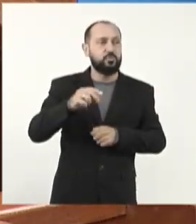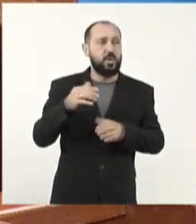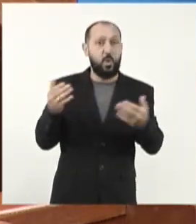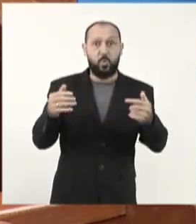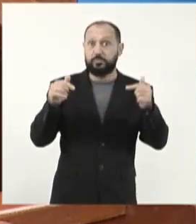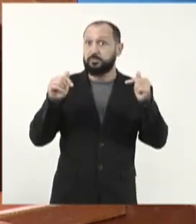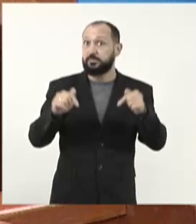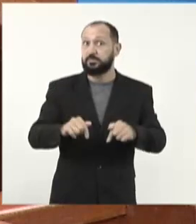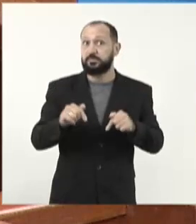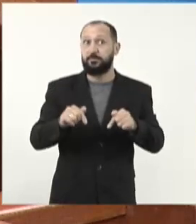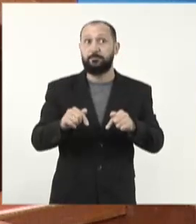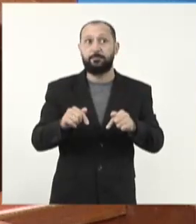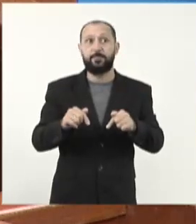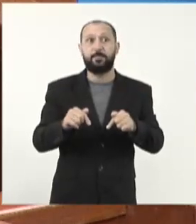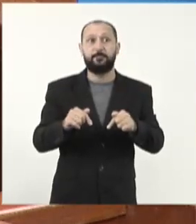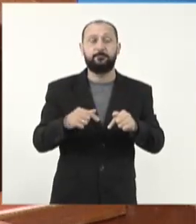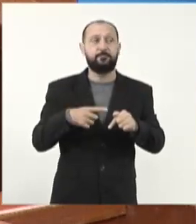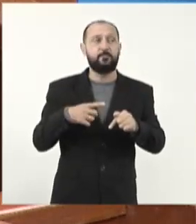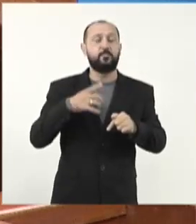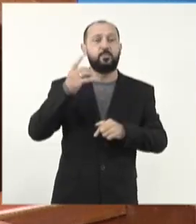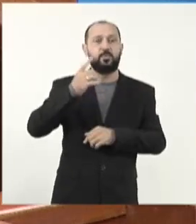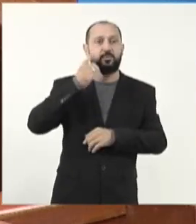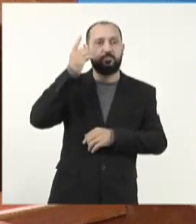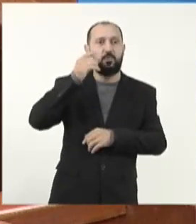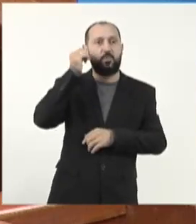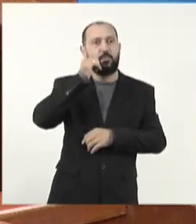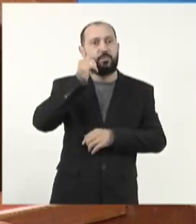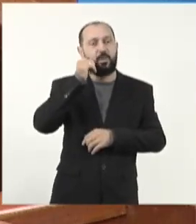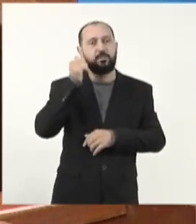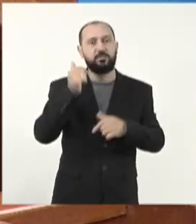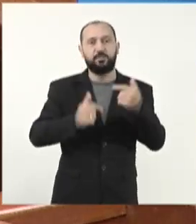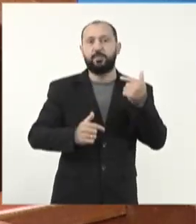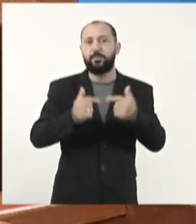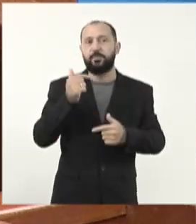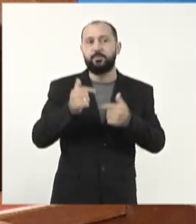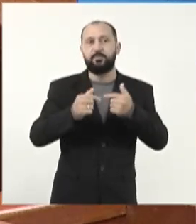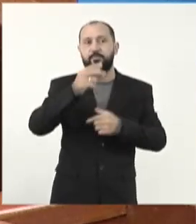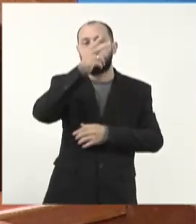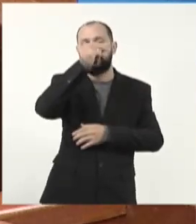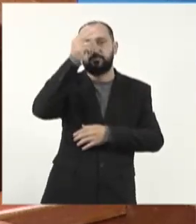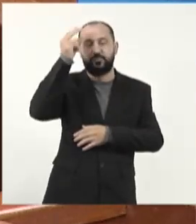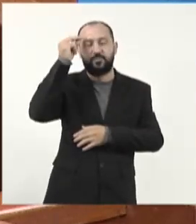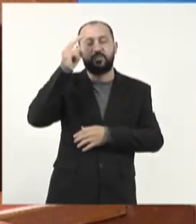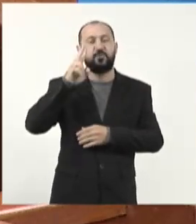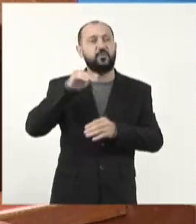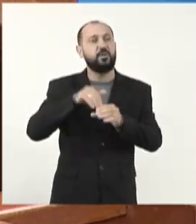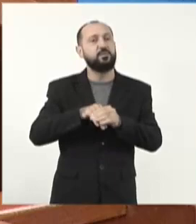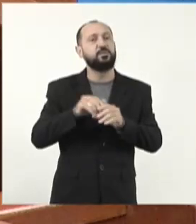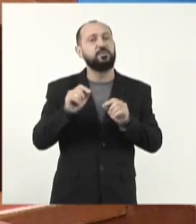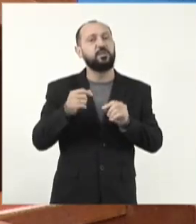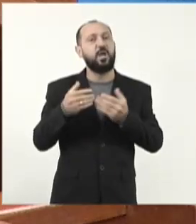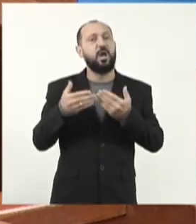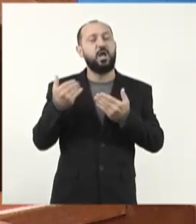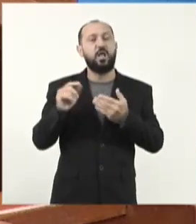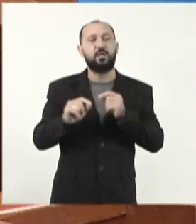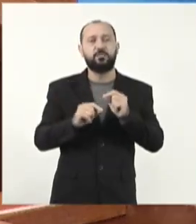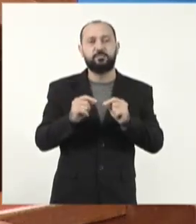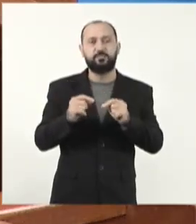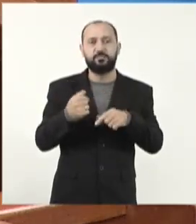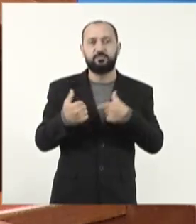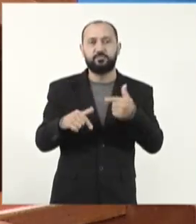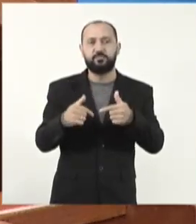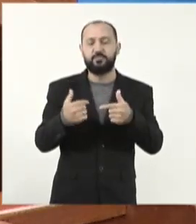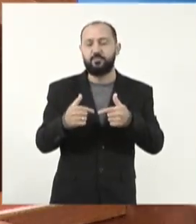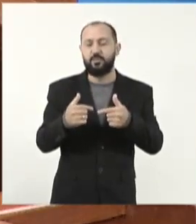tribuna por parlamentares, por mulheres da política, né, prefeitas e vereadoras, que recentemente, no exercício